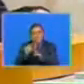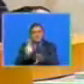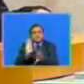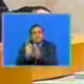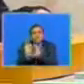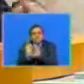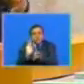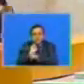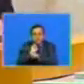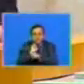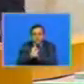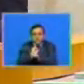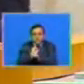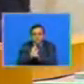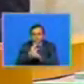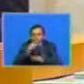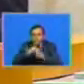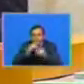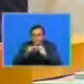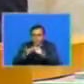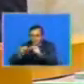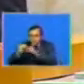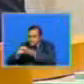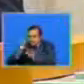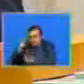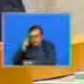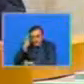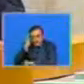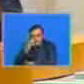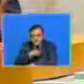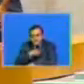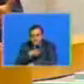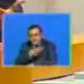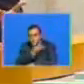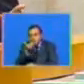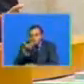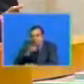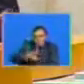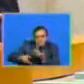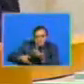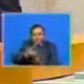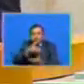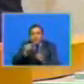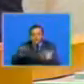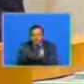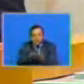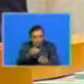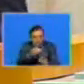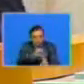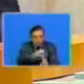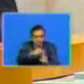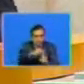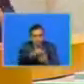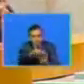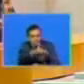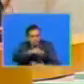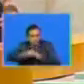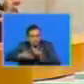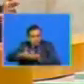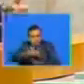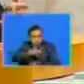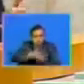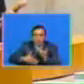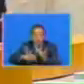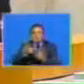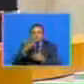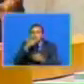esperava: fórmulas de se relacionar com a sociedade definitivamente, quase